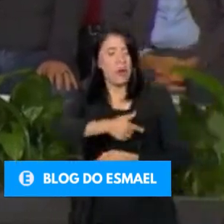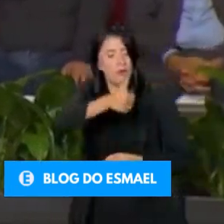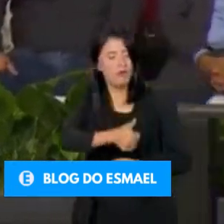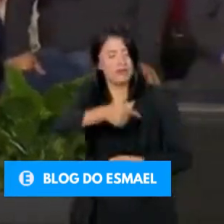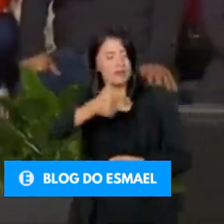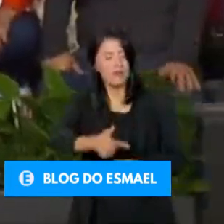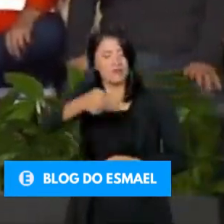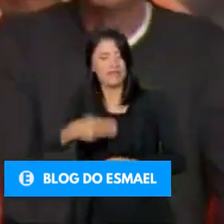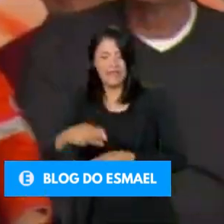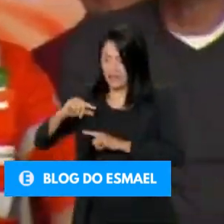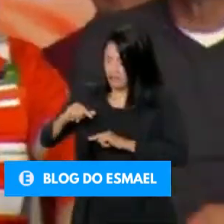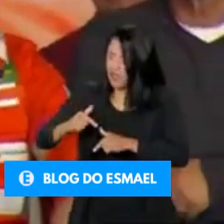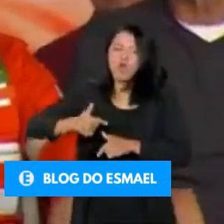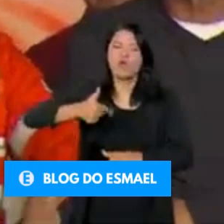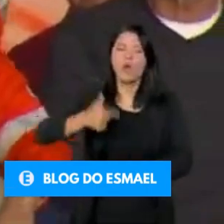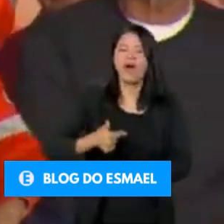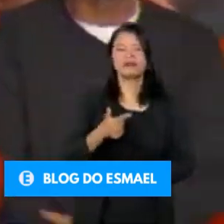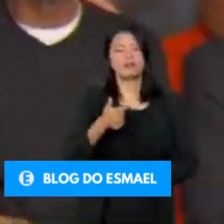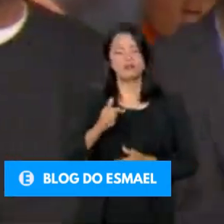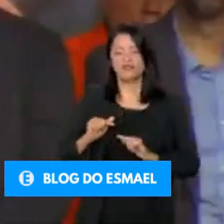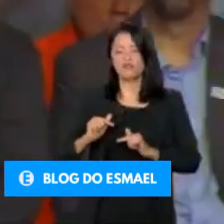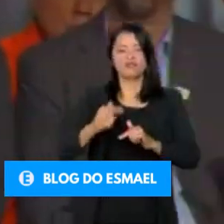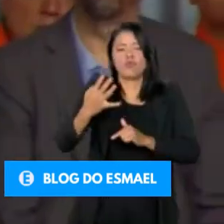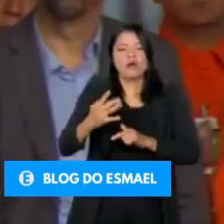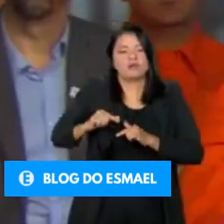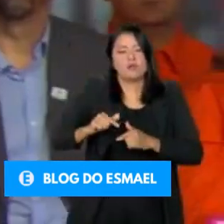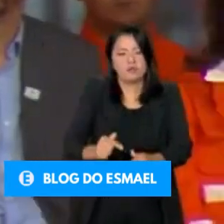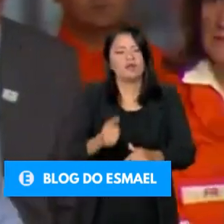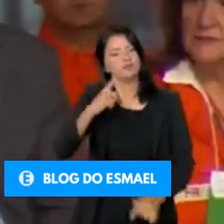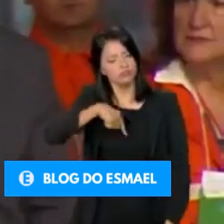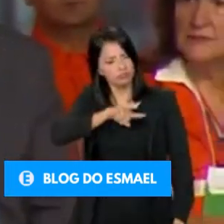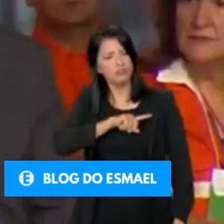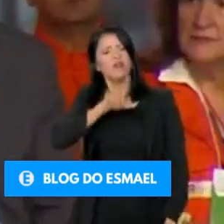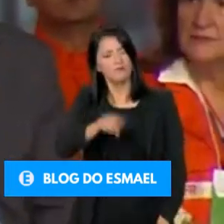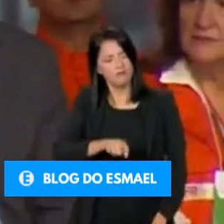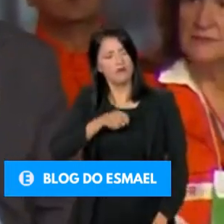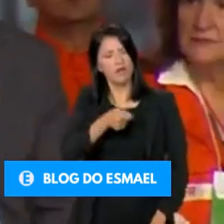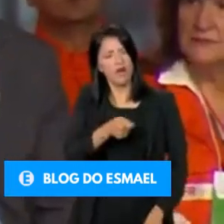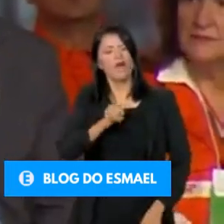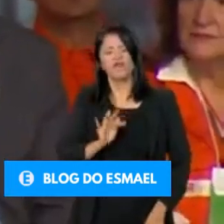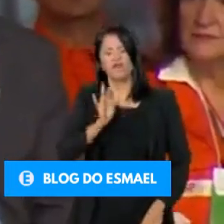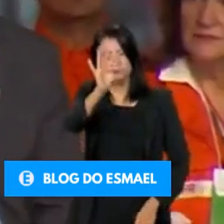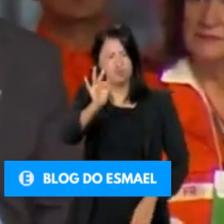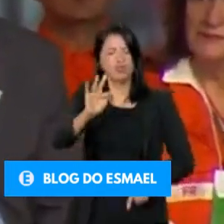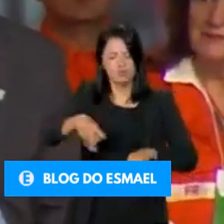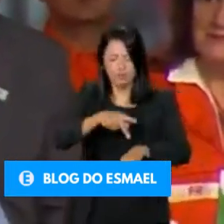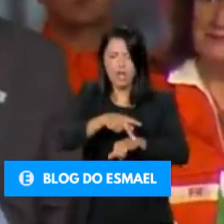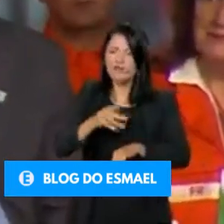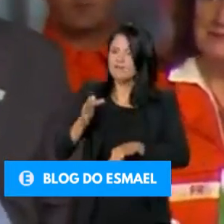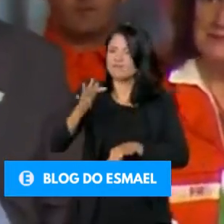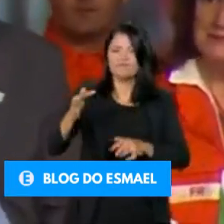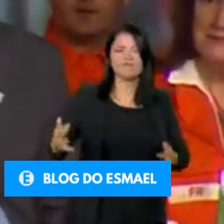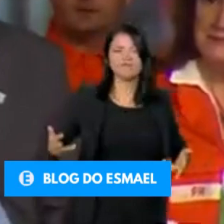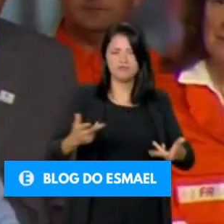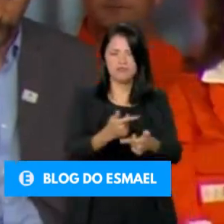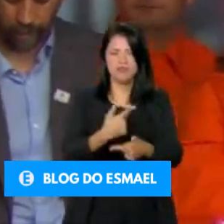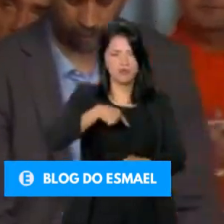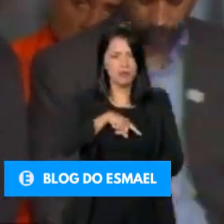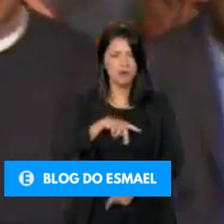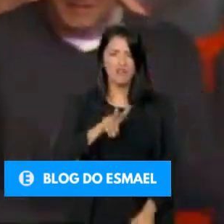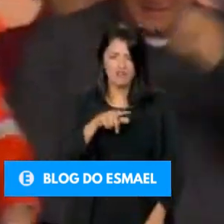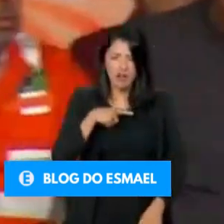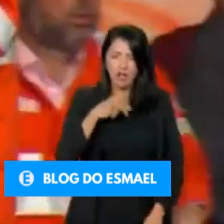terceira geração, de quarta geração. Nós seremos um país que temos um futuro extraordinário e a gente não